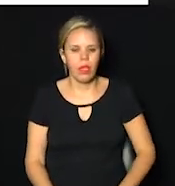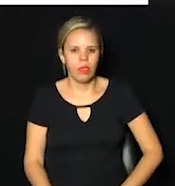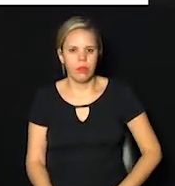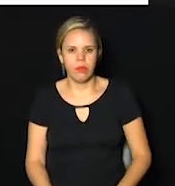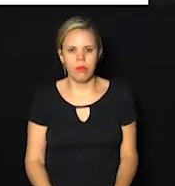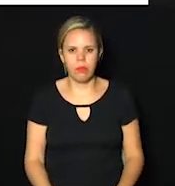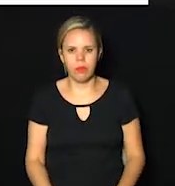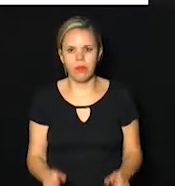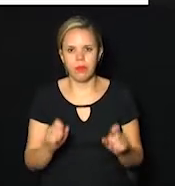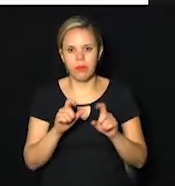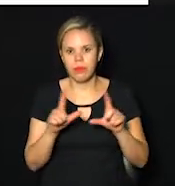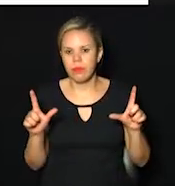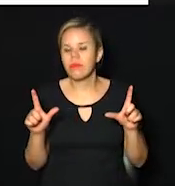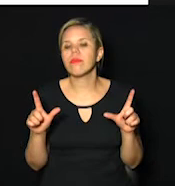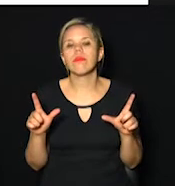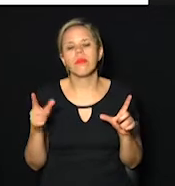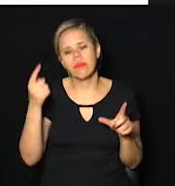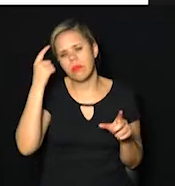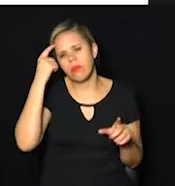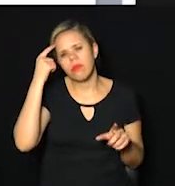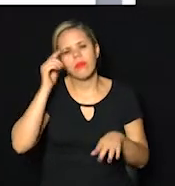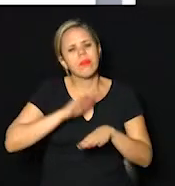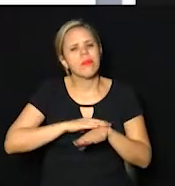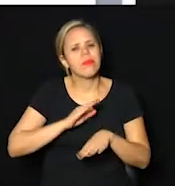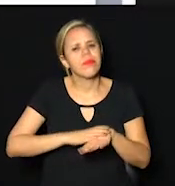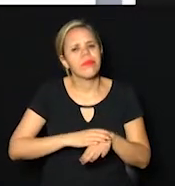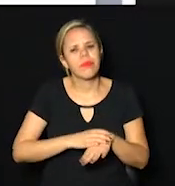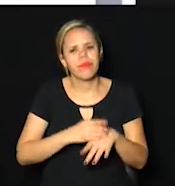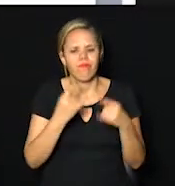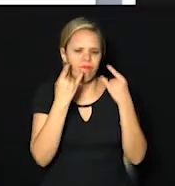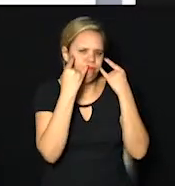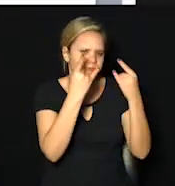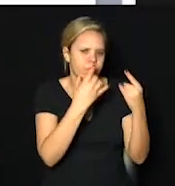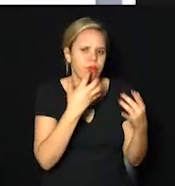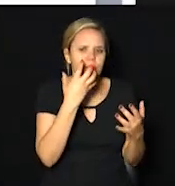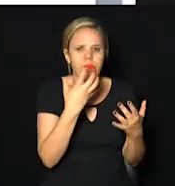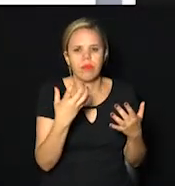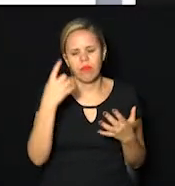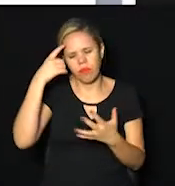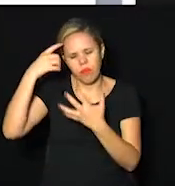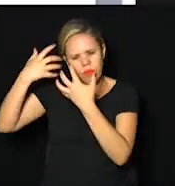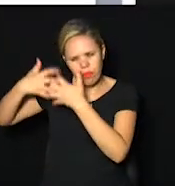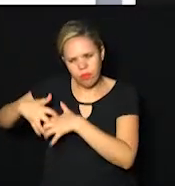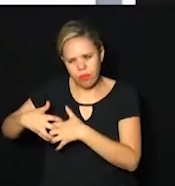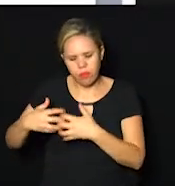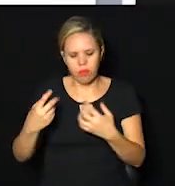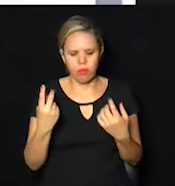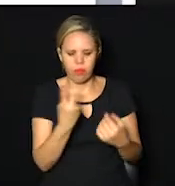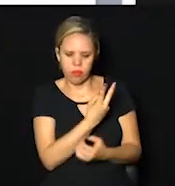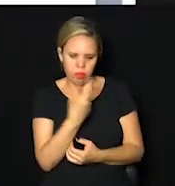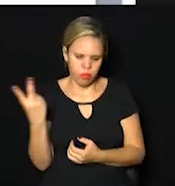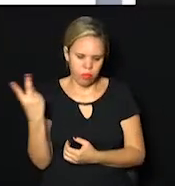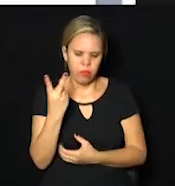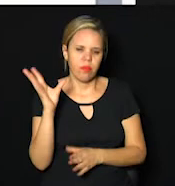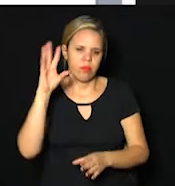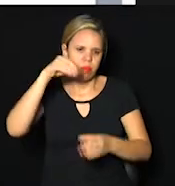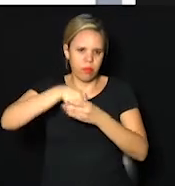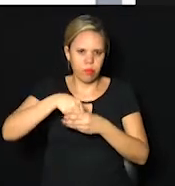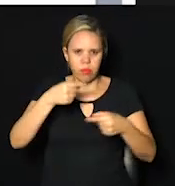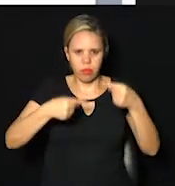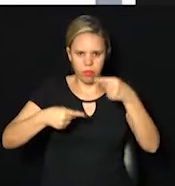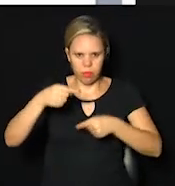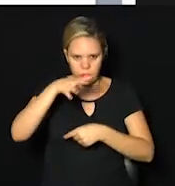segunda tela também traz, a ideia de que paixões e racionalidades, elas interagem no ambiente político, mas a